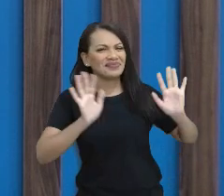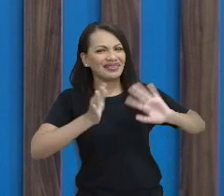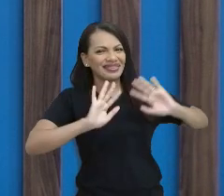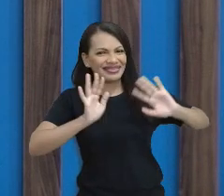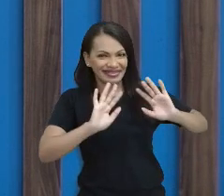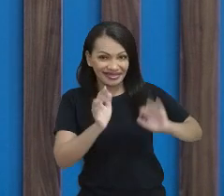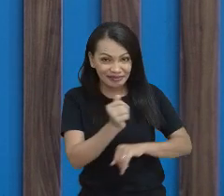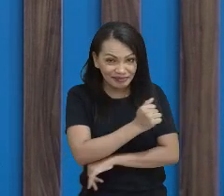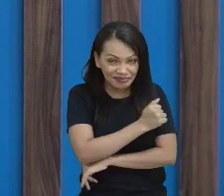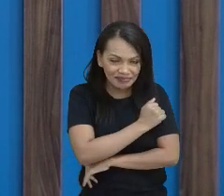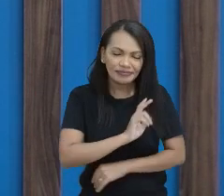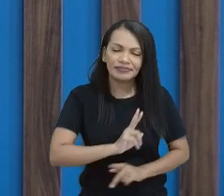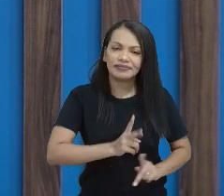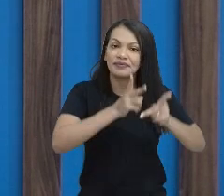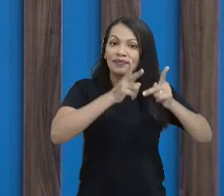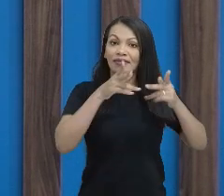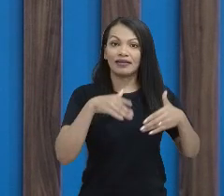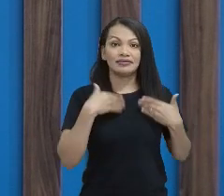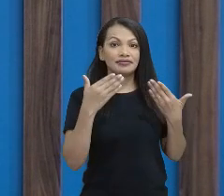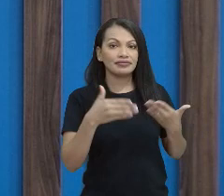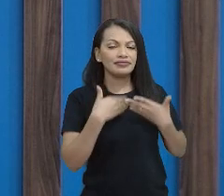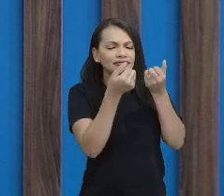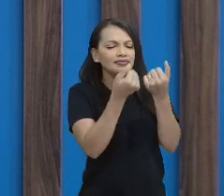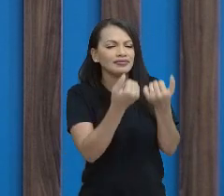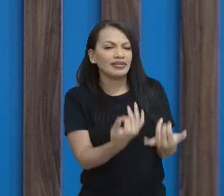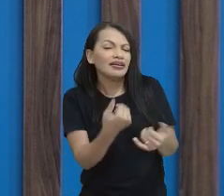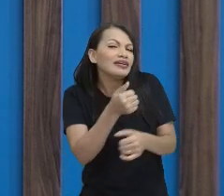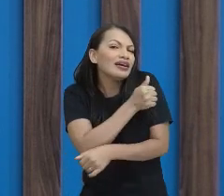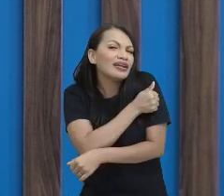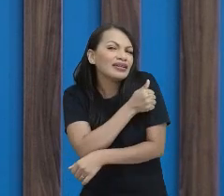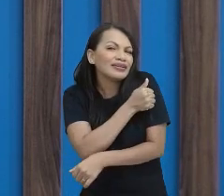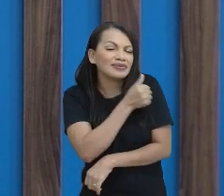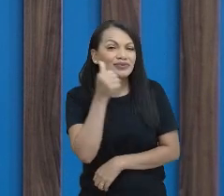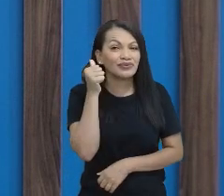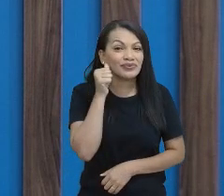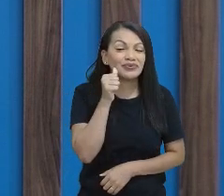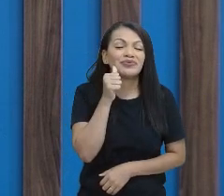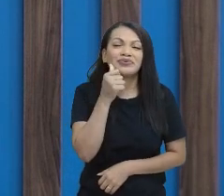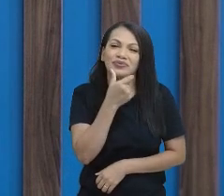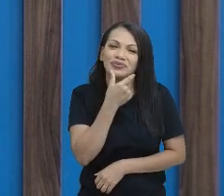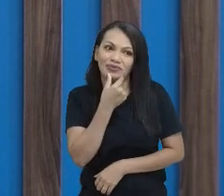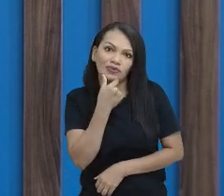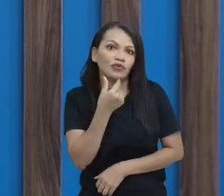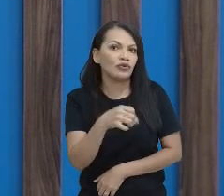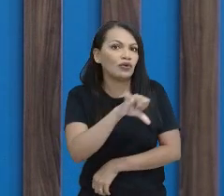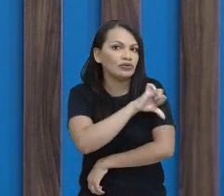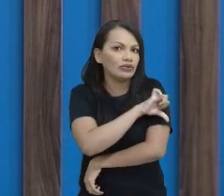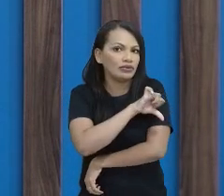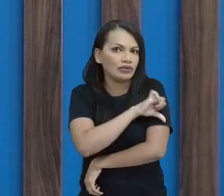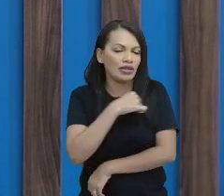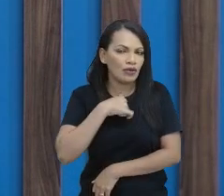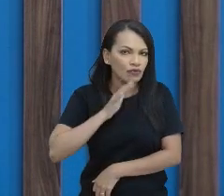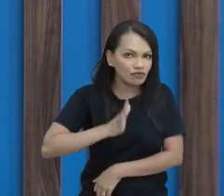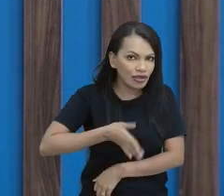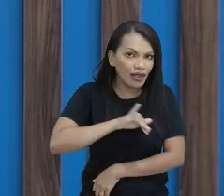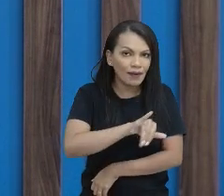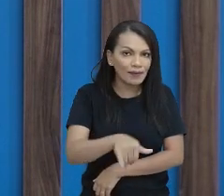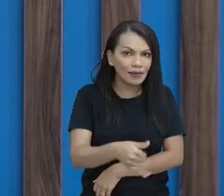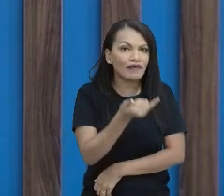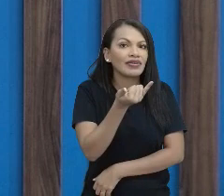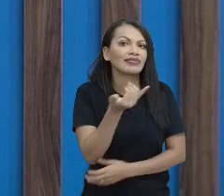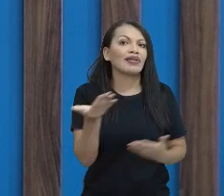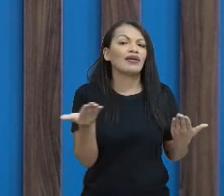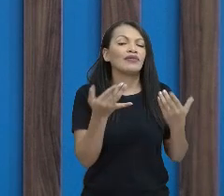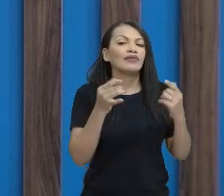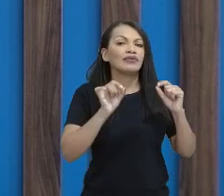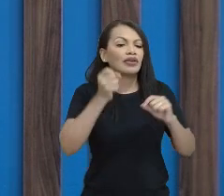desse momento e falando com os nossos alunos e alunas do nono ano, não é? E eu já vou aproveitar esse